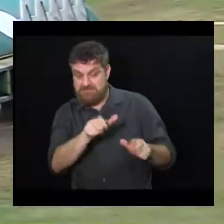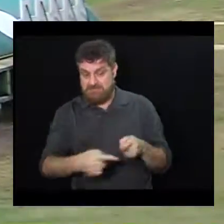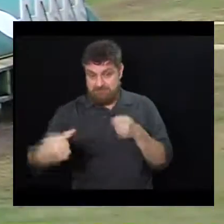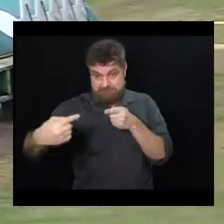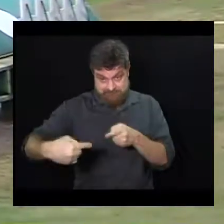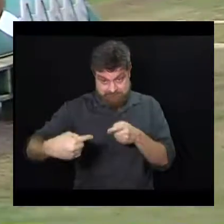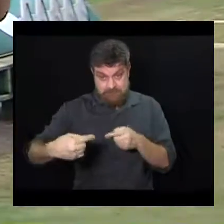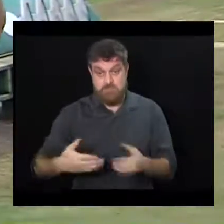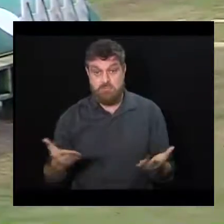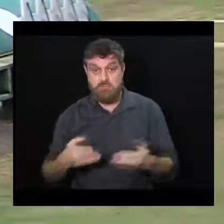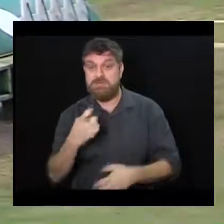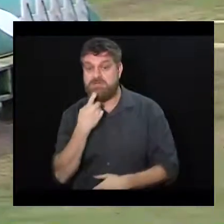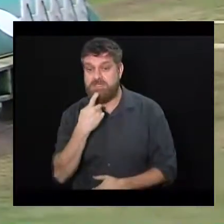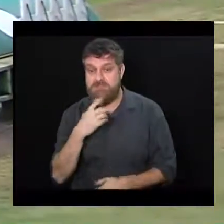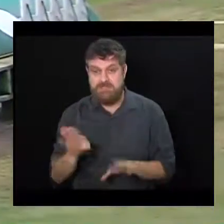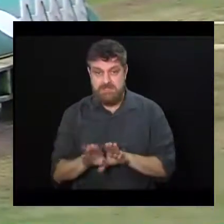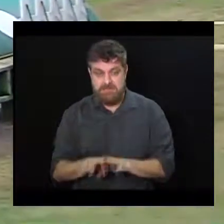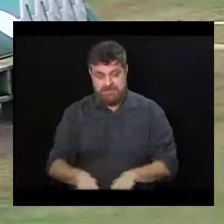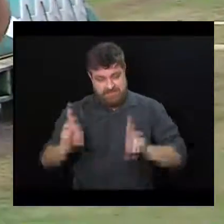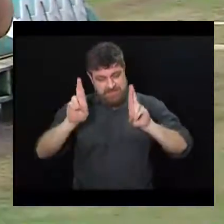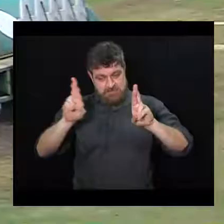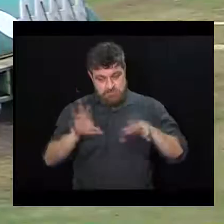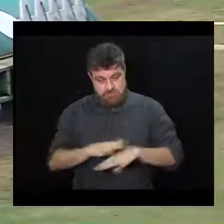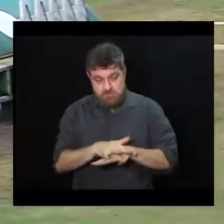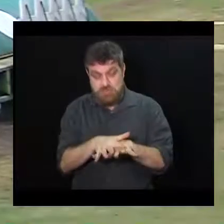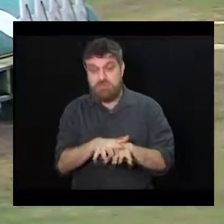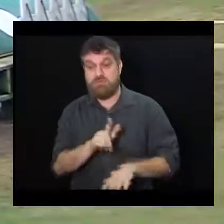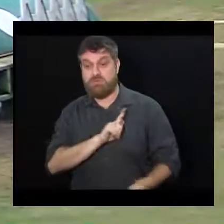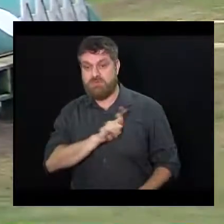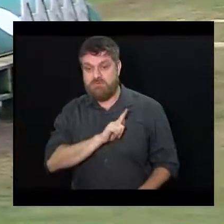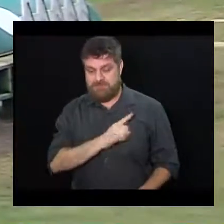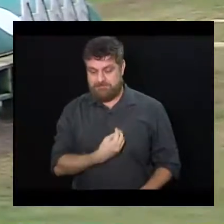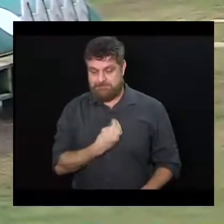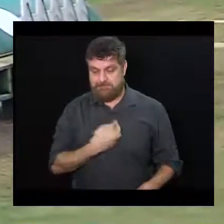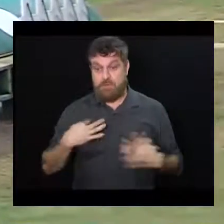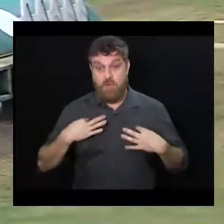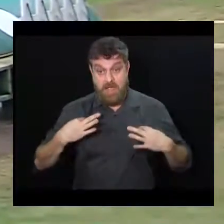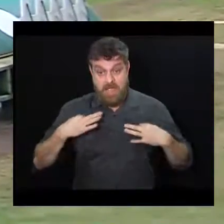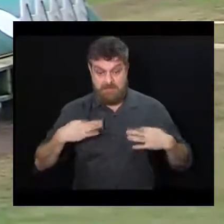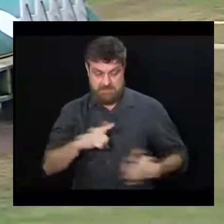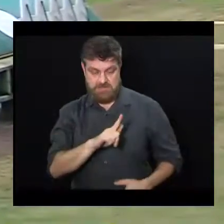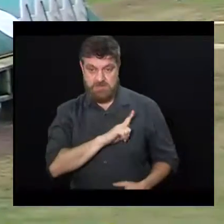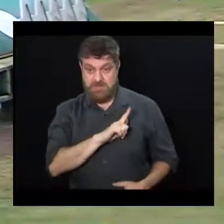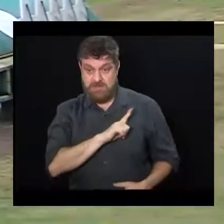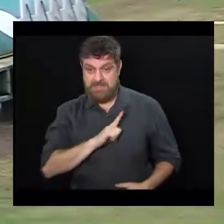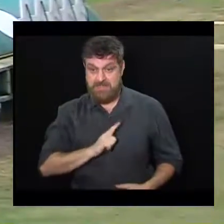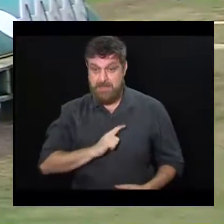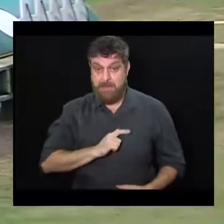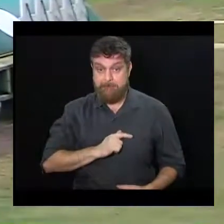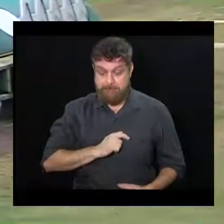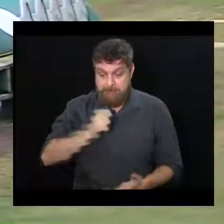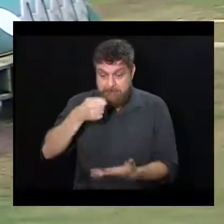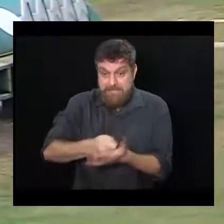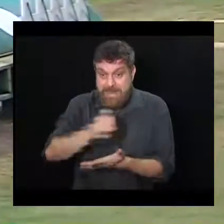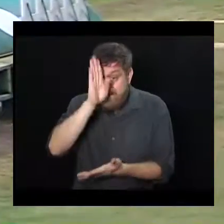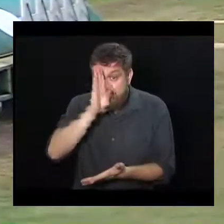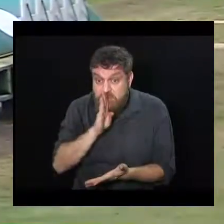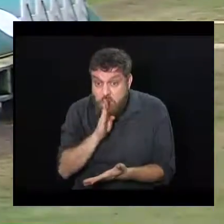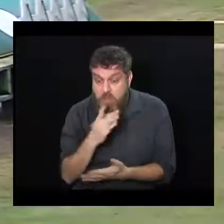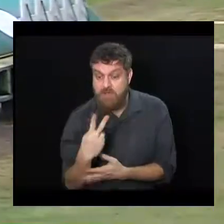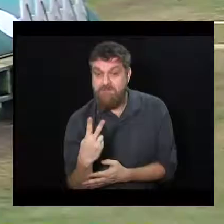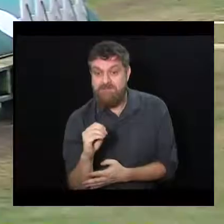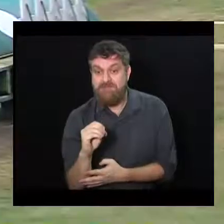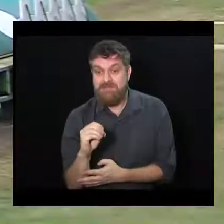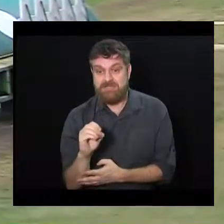em Campinas. Bom, lembrando que o torcedor bugrino que vier aqui ao Brinco de Ouro com a camisa do Bugre vai pagar meia entrada, vai pagar R$20.